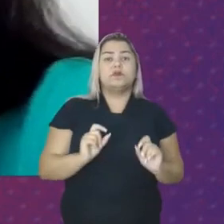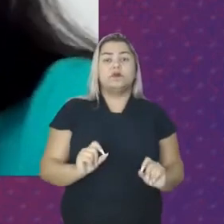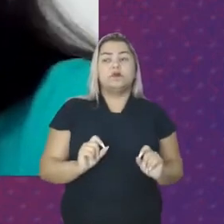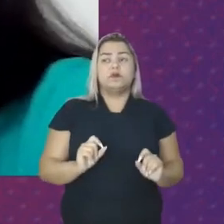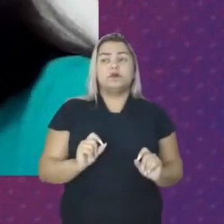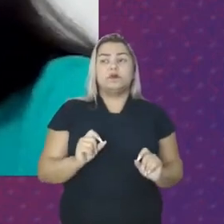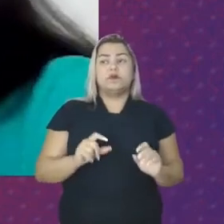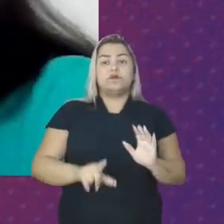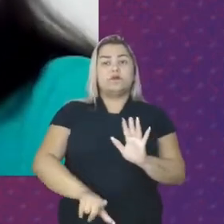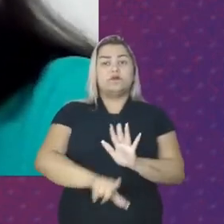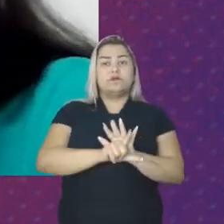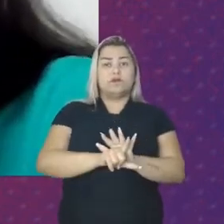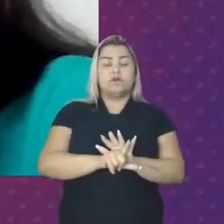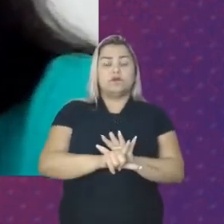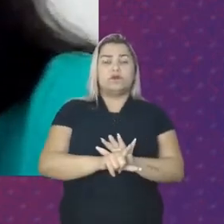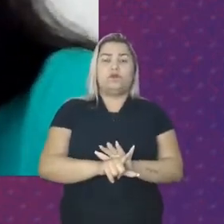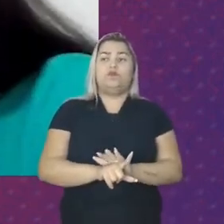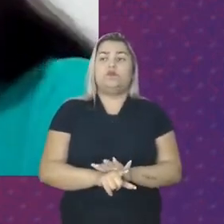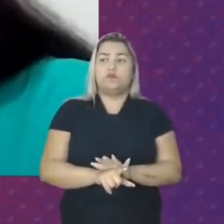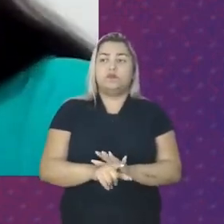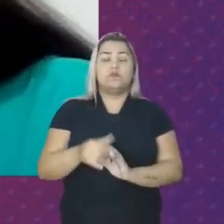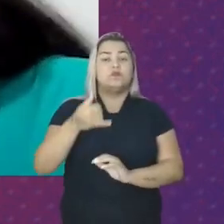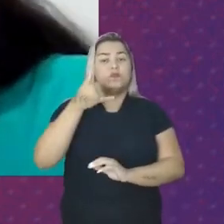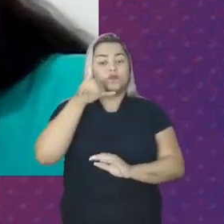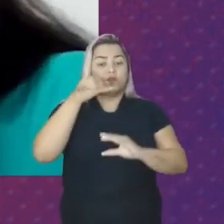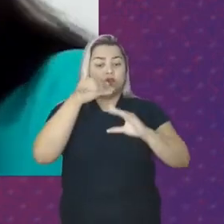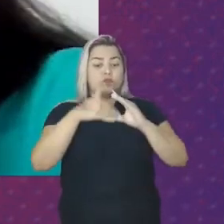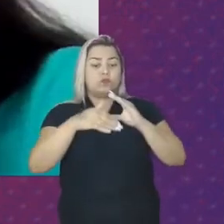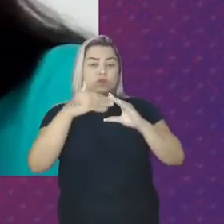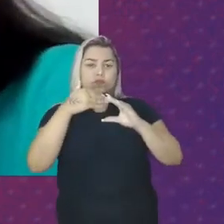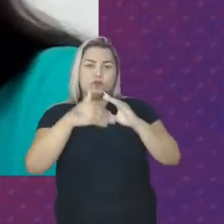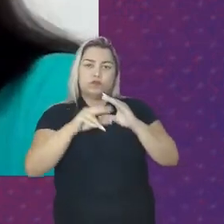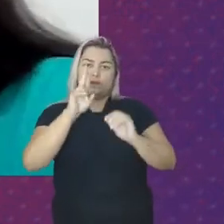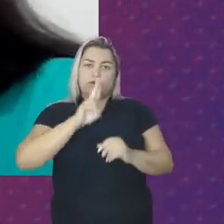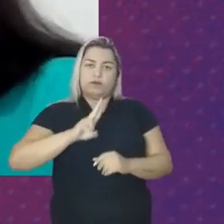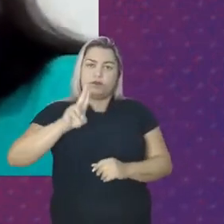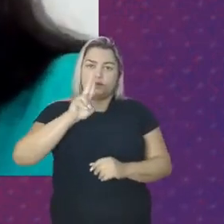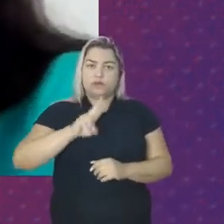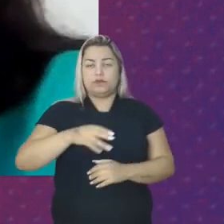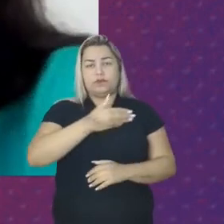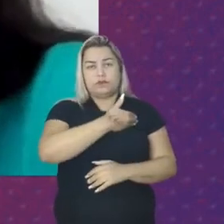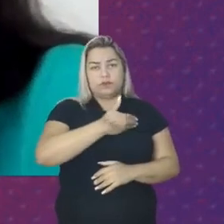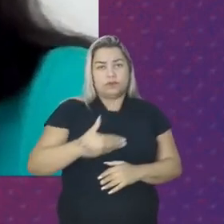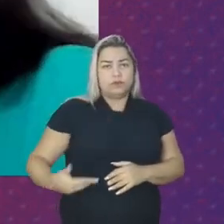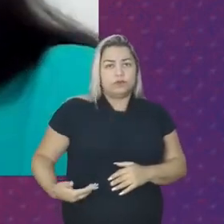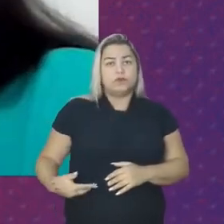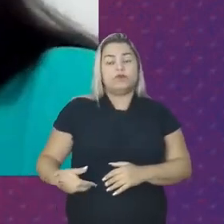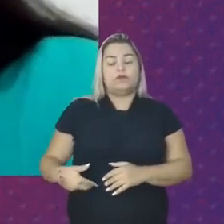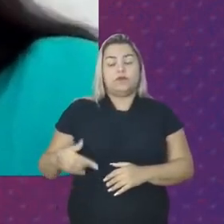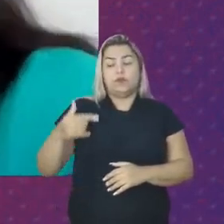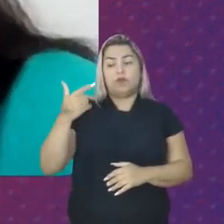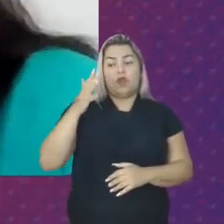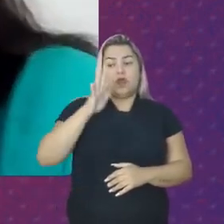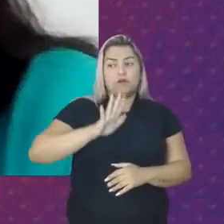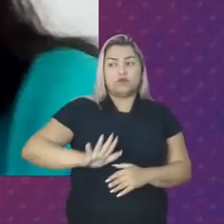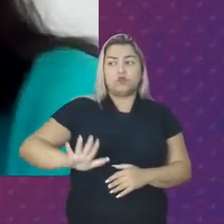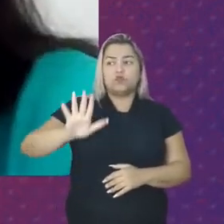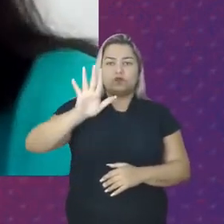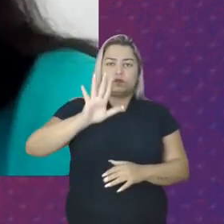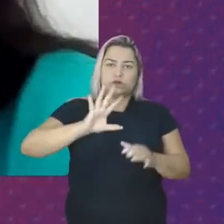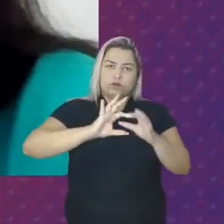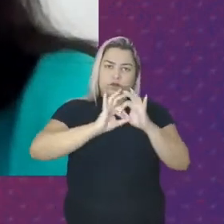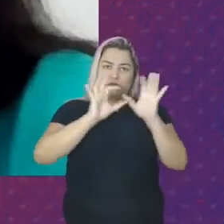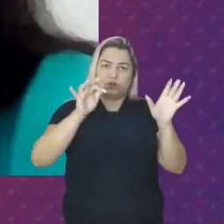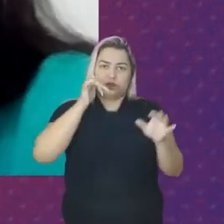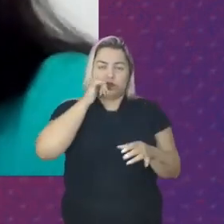segundo a legislação, como um serviço telefônico de utilidade pública, de âmbito nacional, disponível às